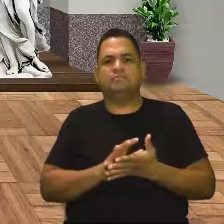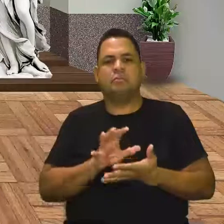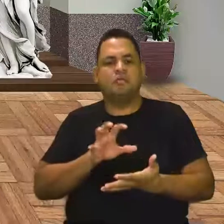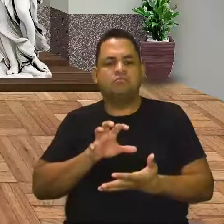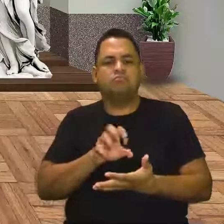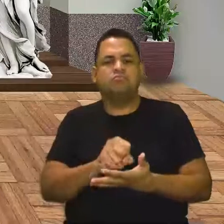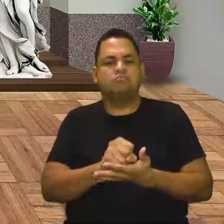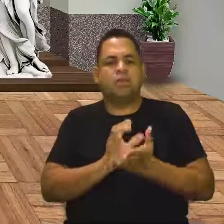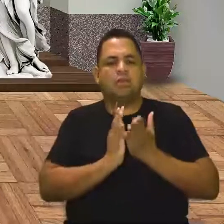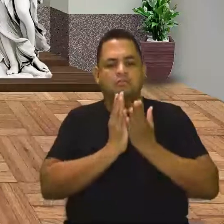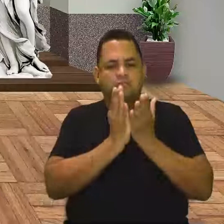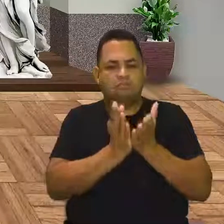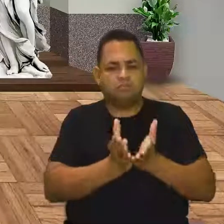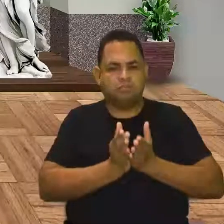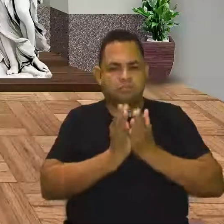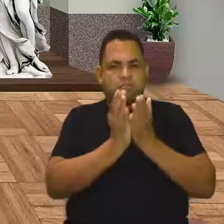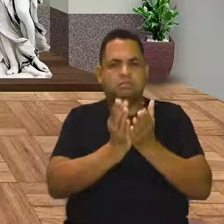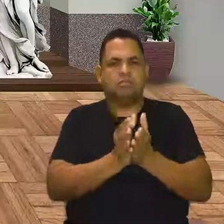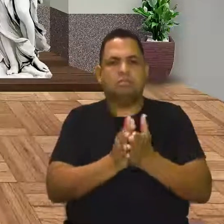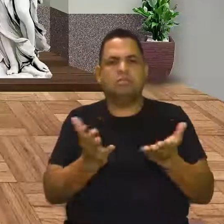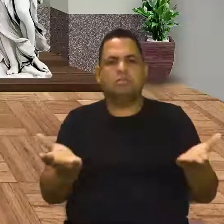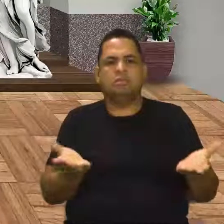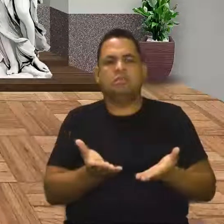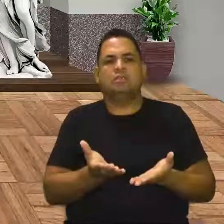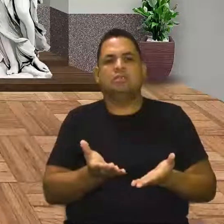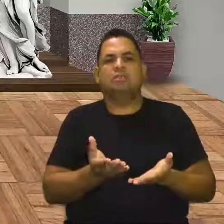as embarcações e